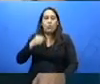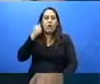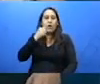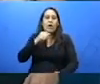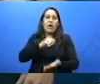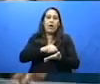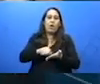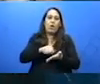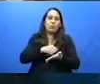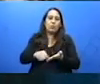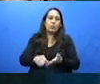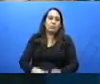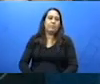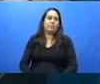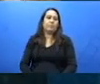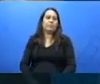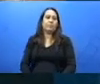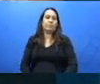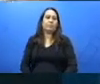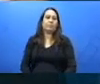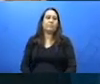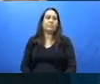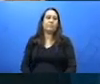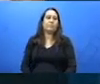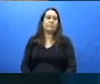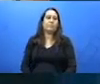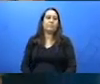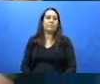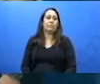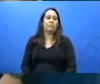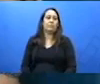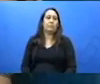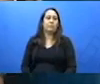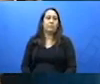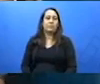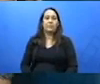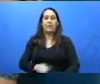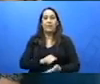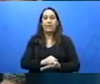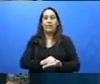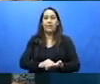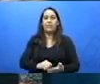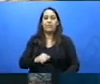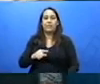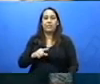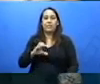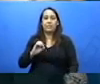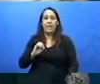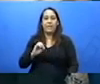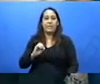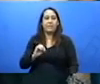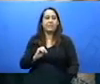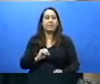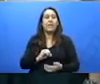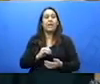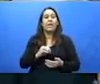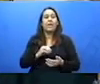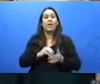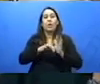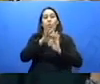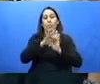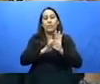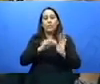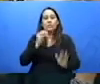autora daquilo que ela viveu, certo? 10. Os relatos de experiência